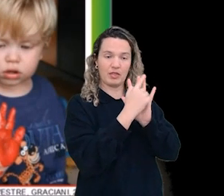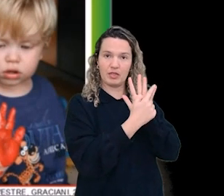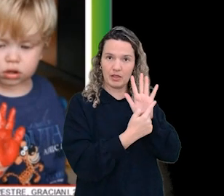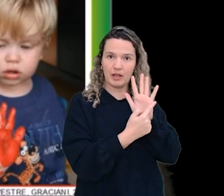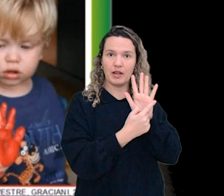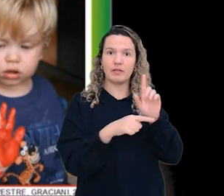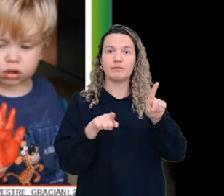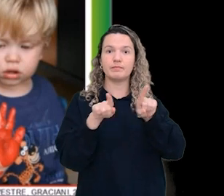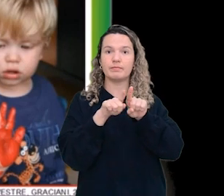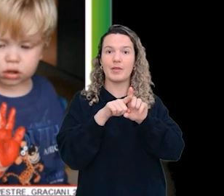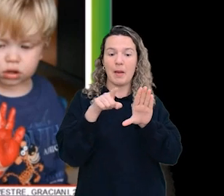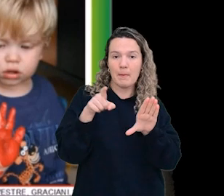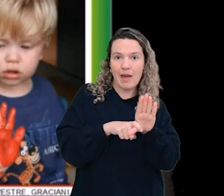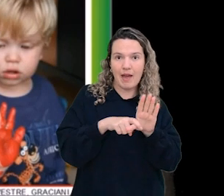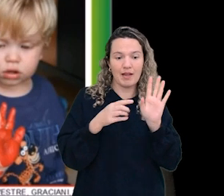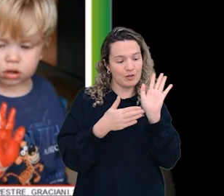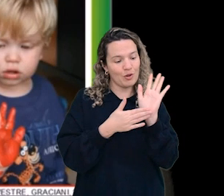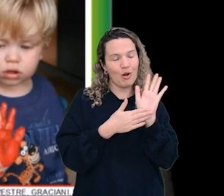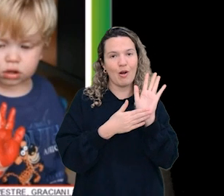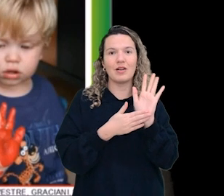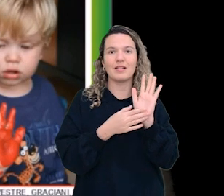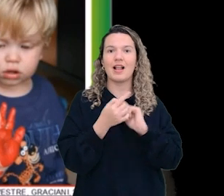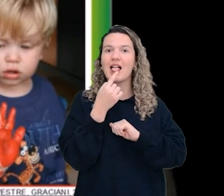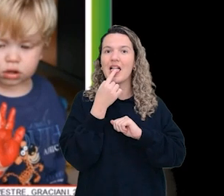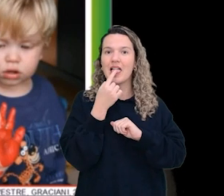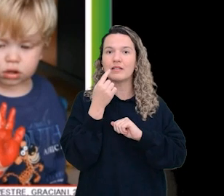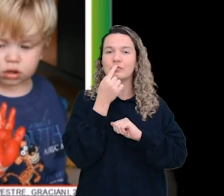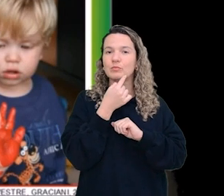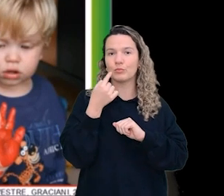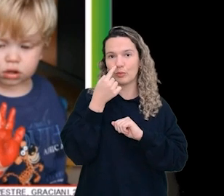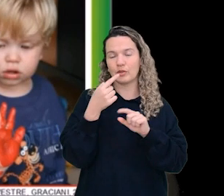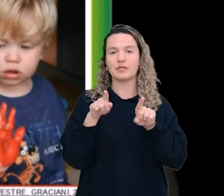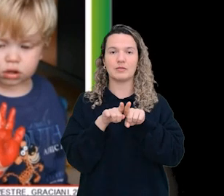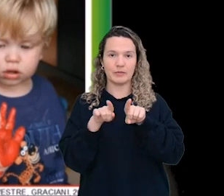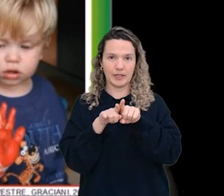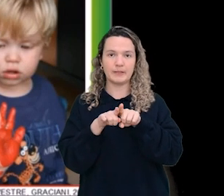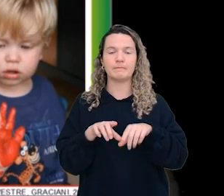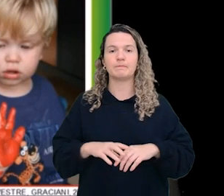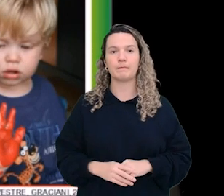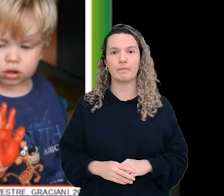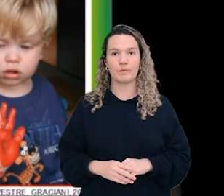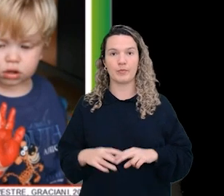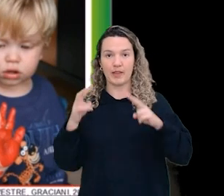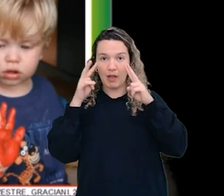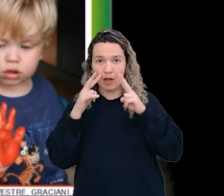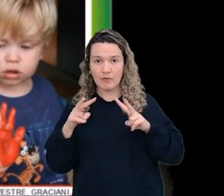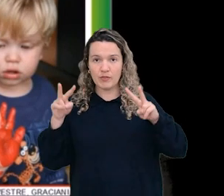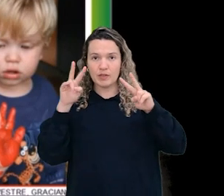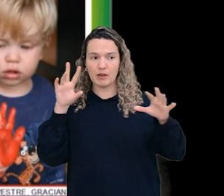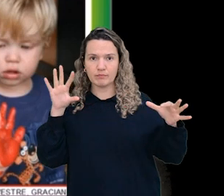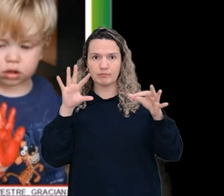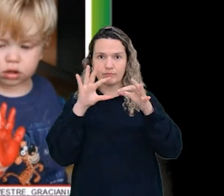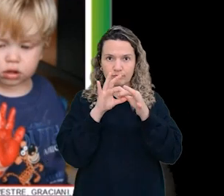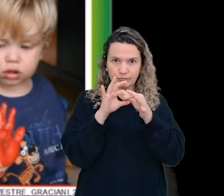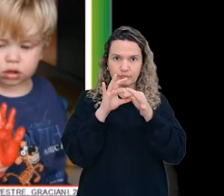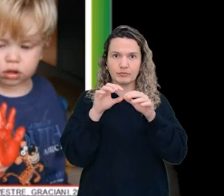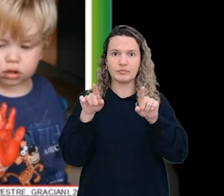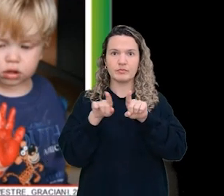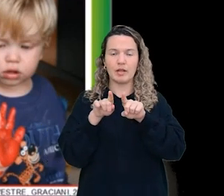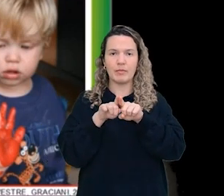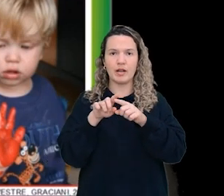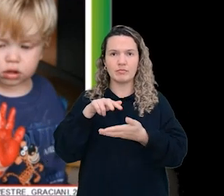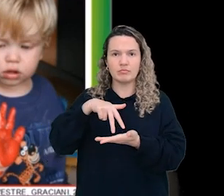mãos, dedos, sola dos pés, boca e língua. A integração dessa modalidade